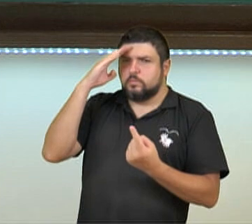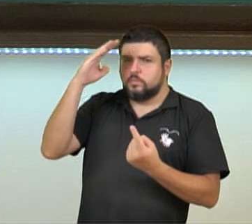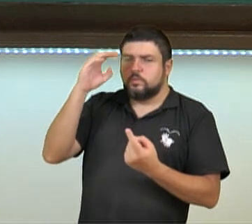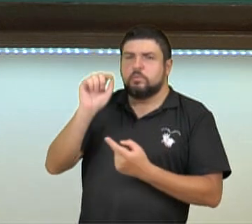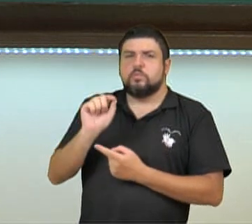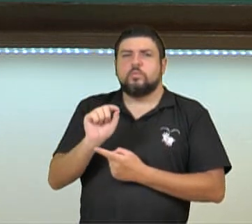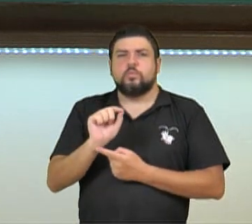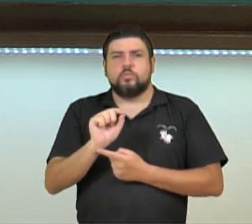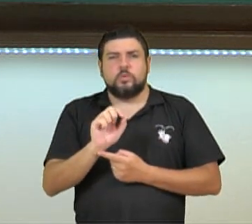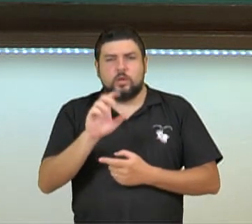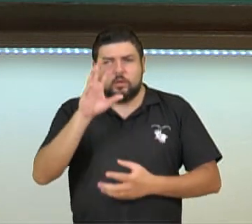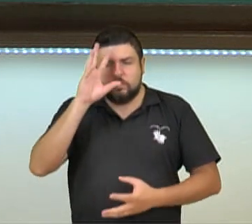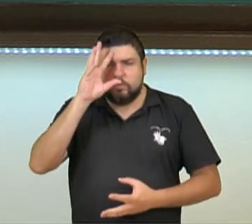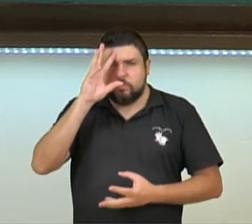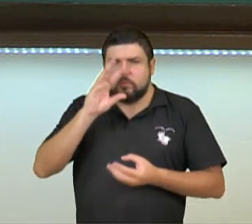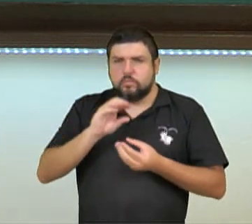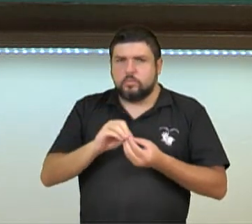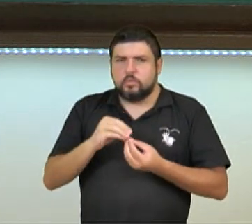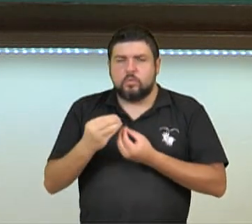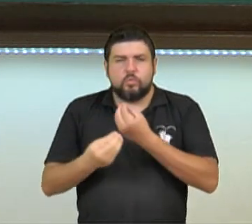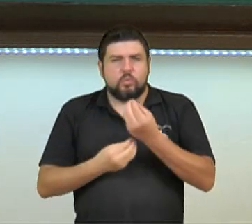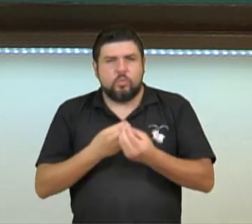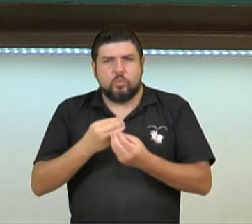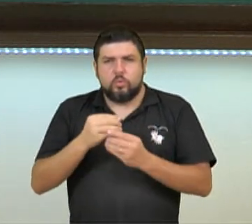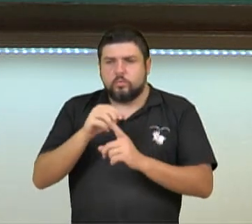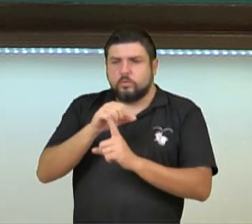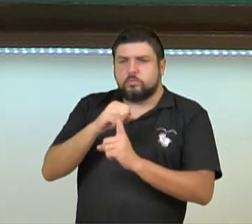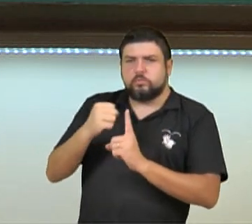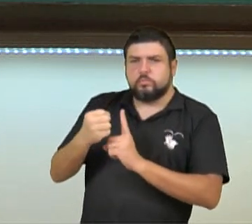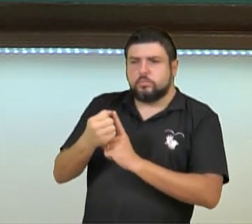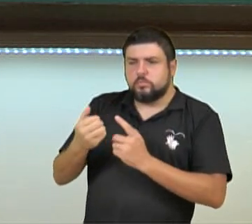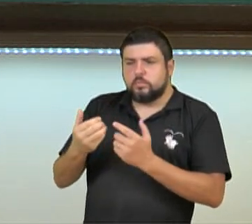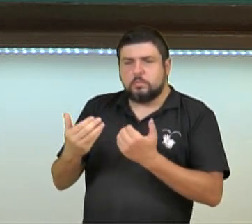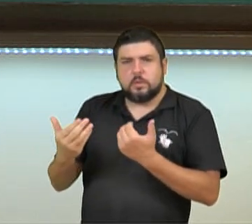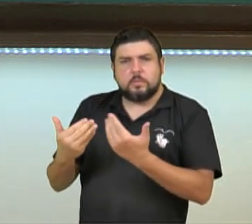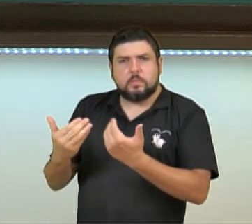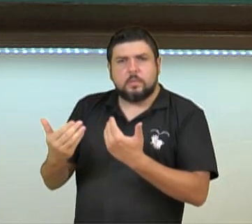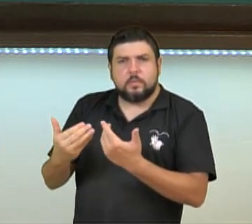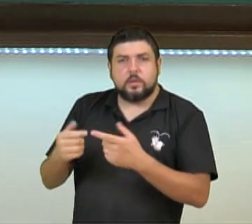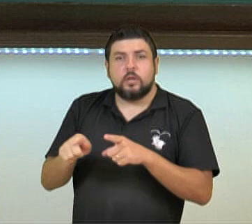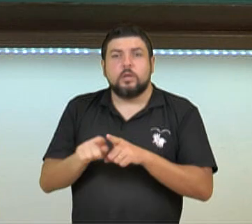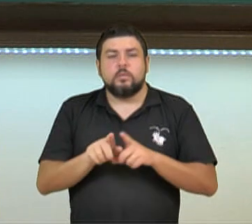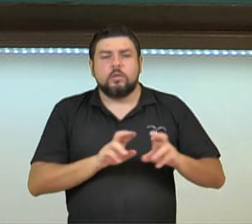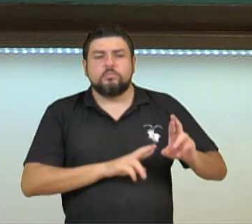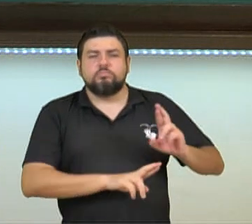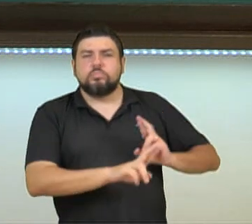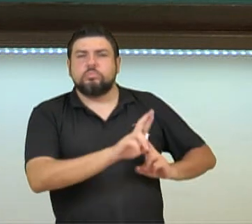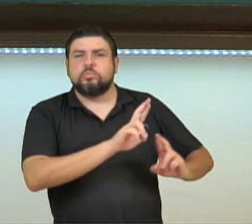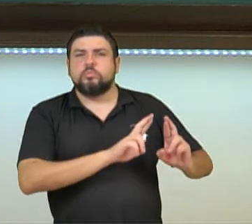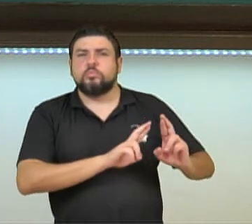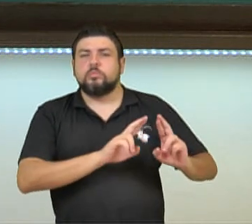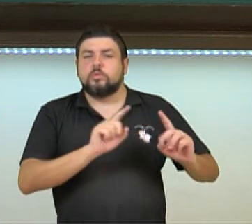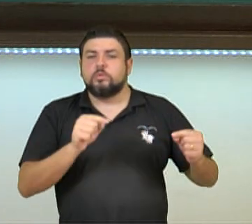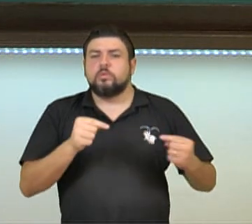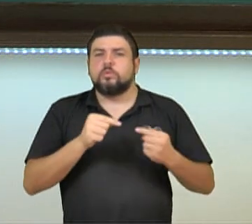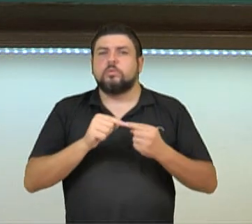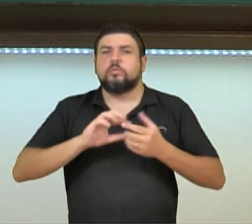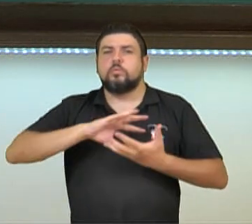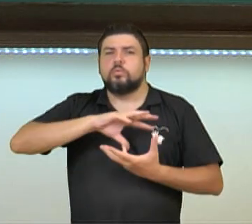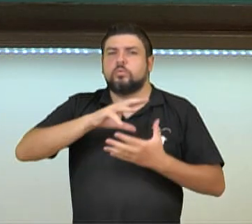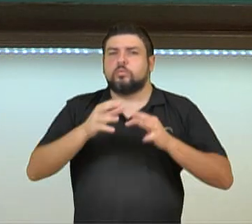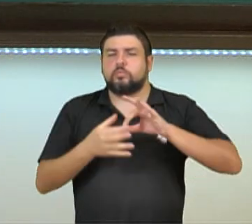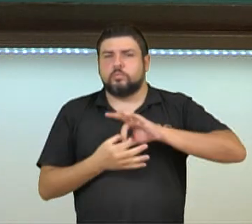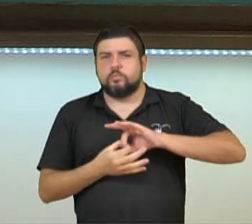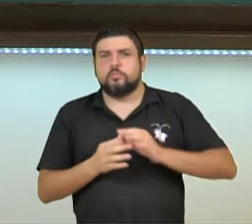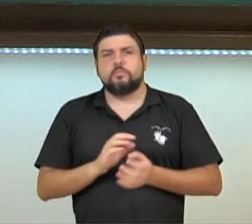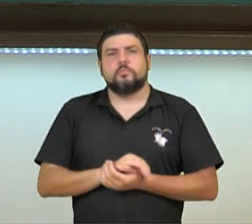é compreender os processos sociais e informacionais relacionados à globalização. Para que isso seja assimilado,